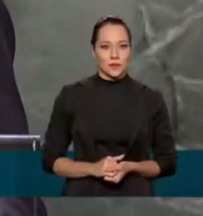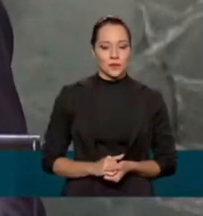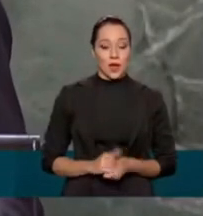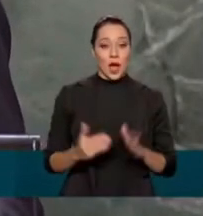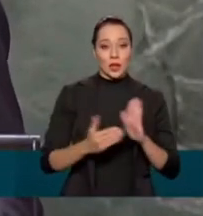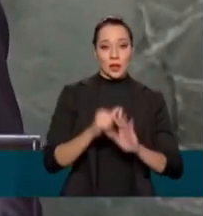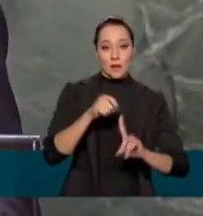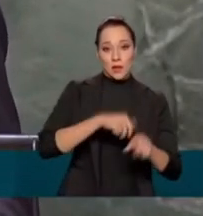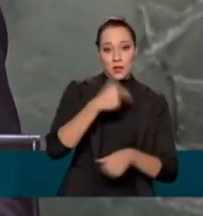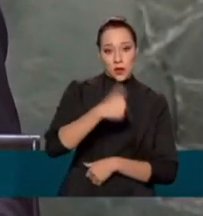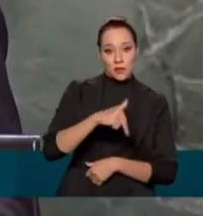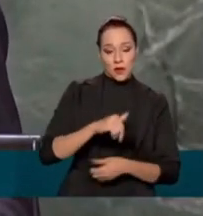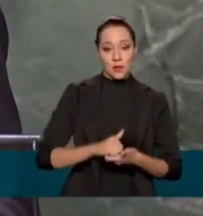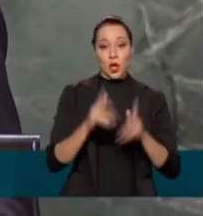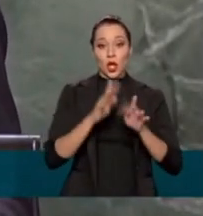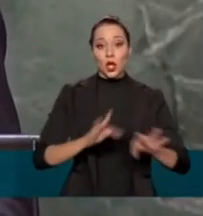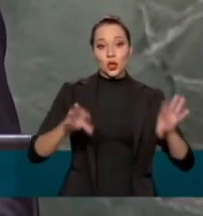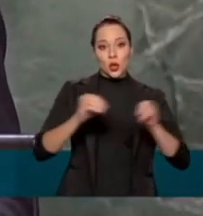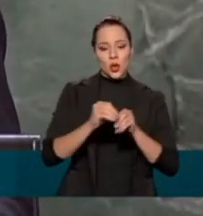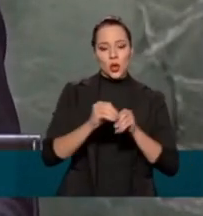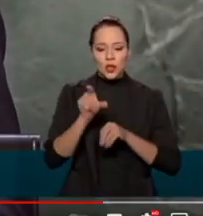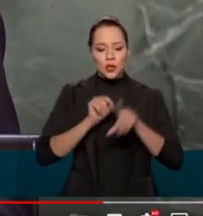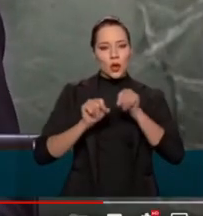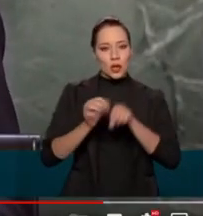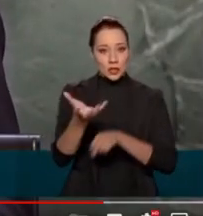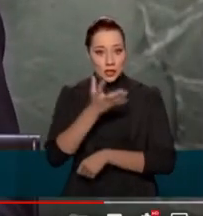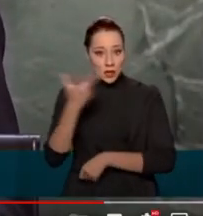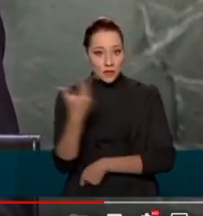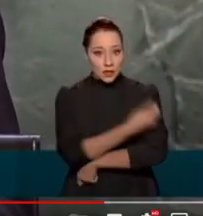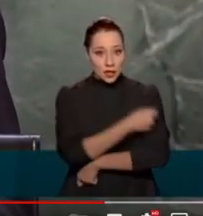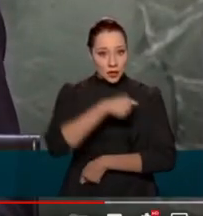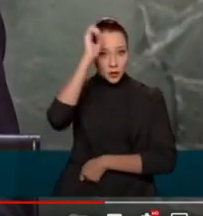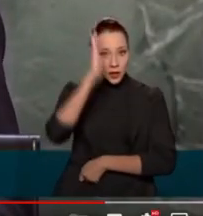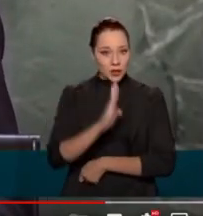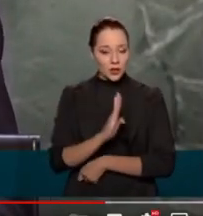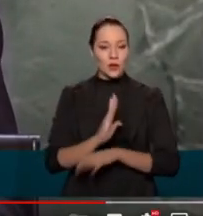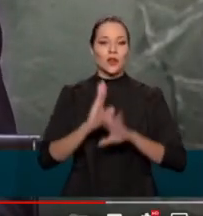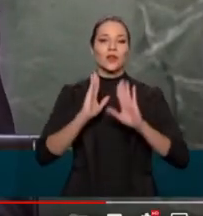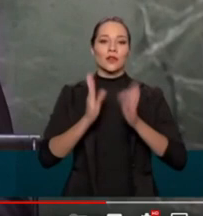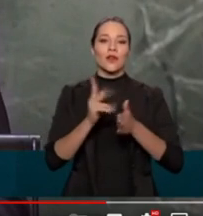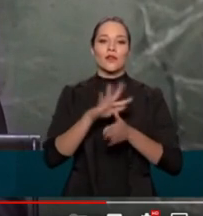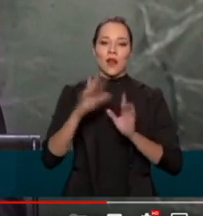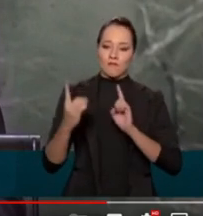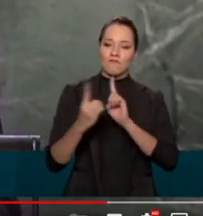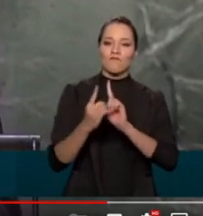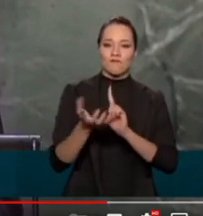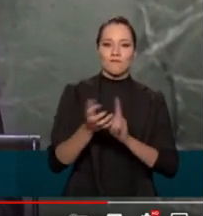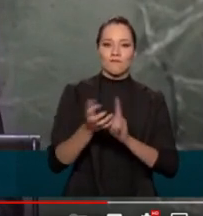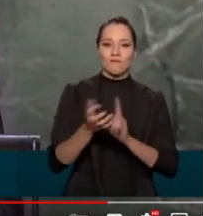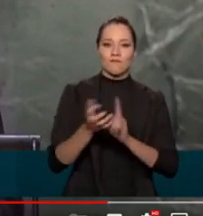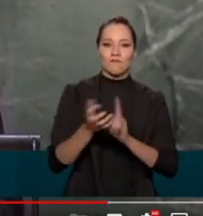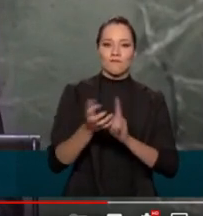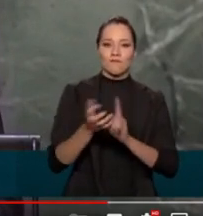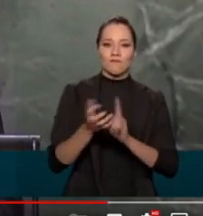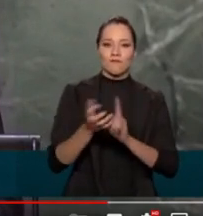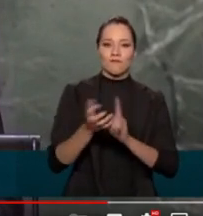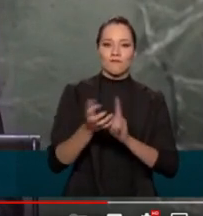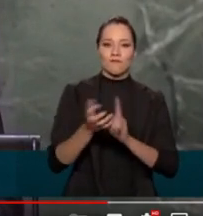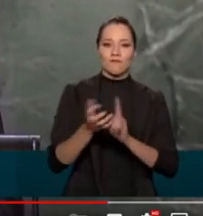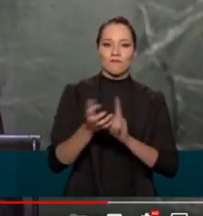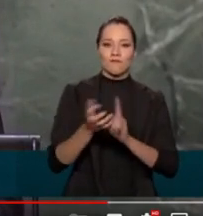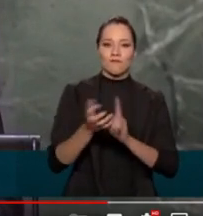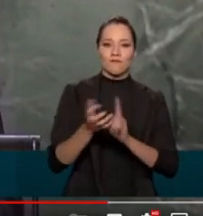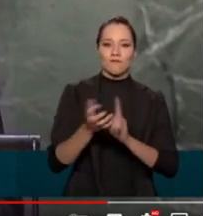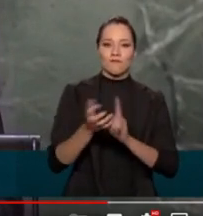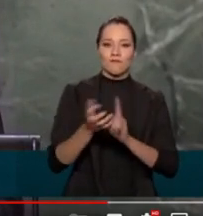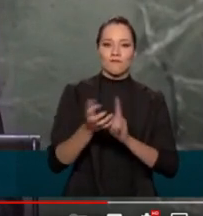e até Novembro todos que escolheram ser vacinados do Brasil serão atendidos Oi e